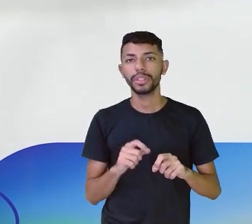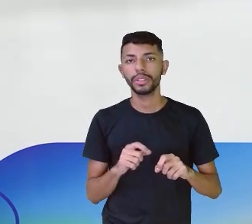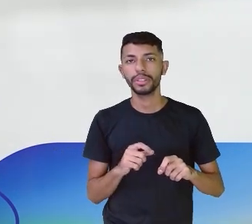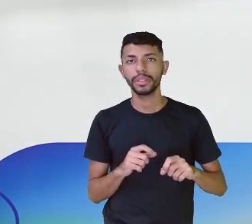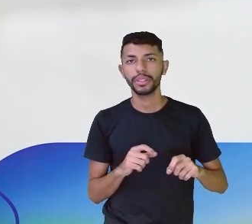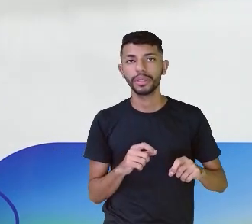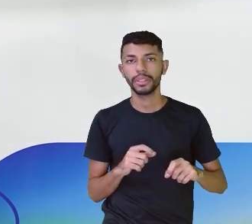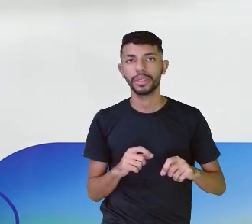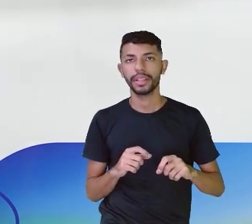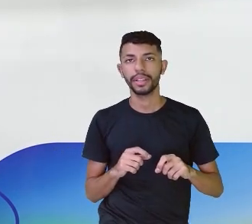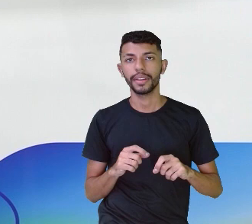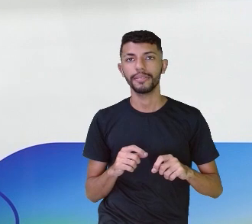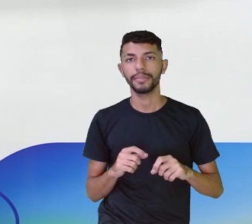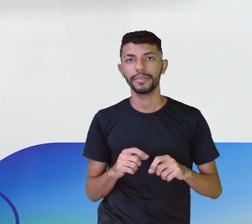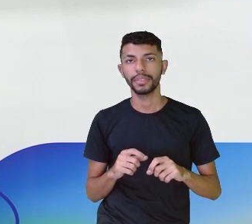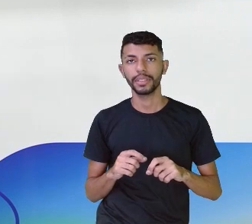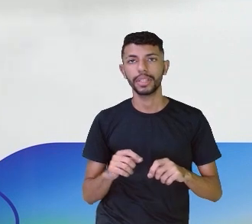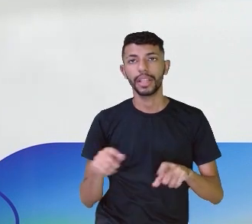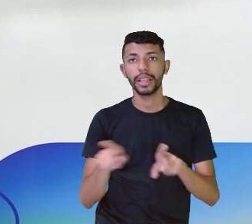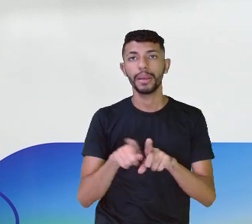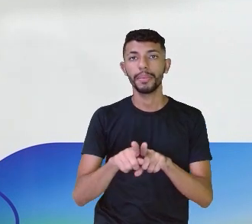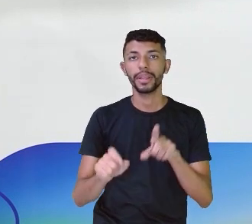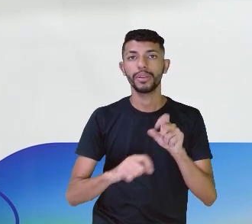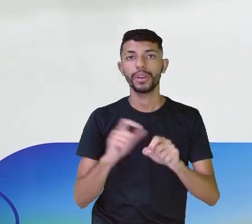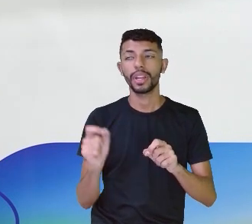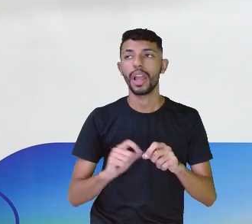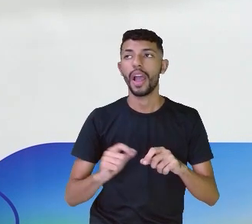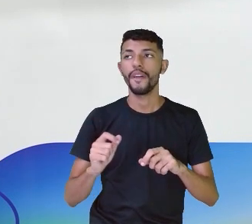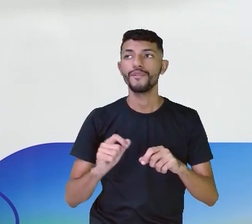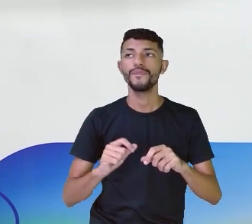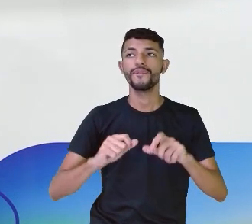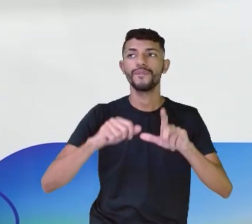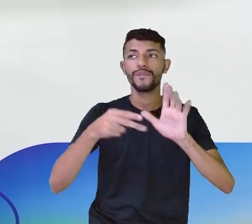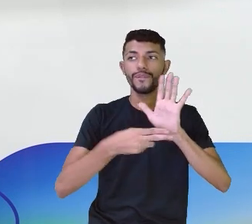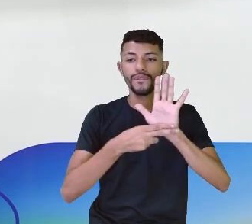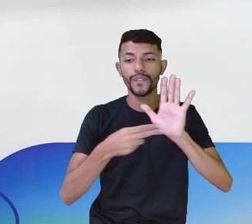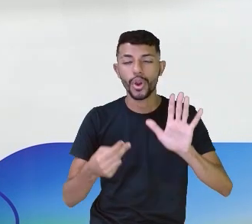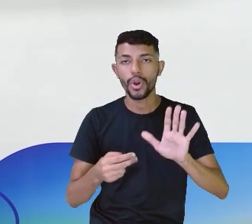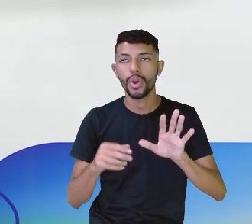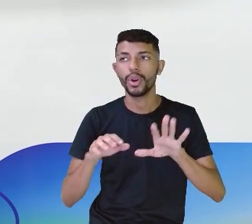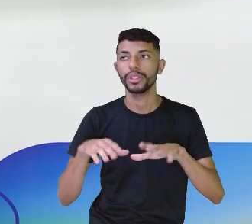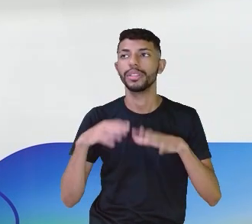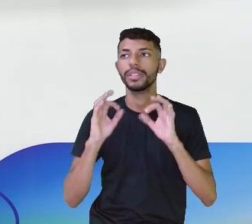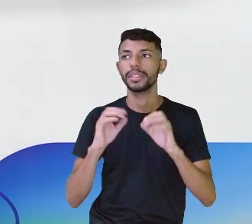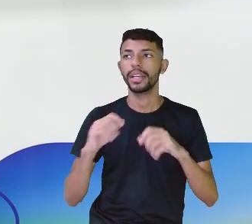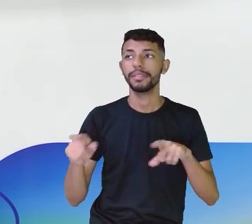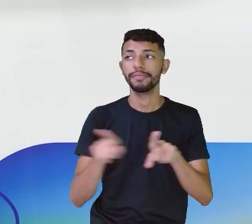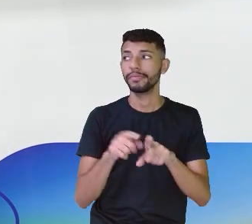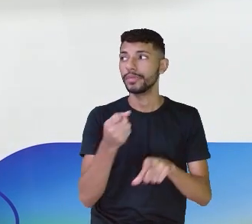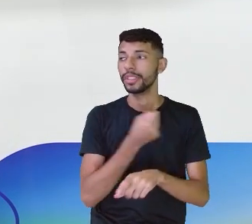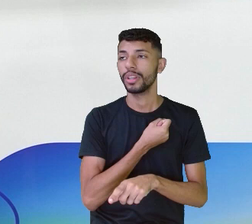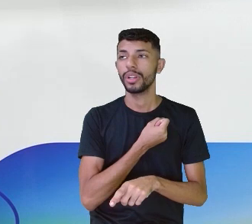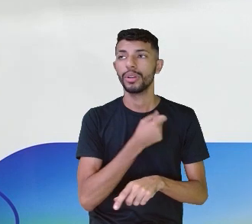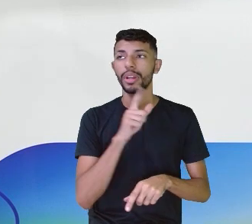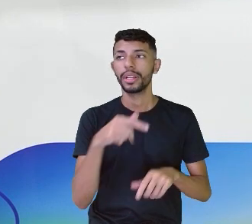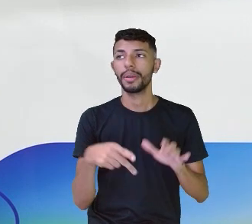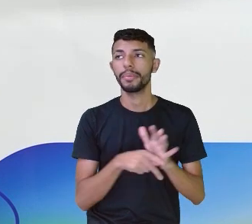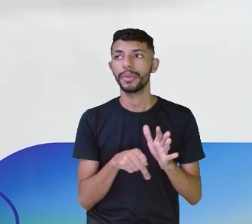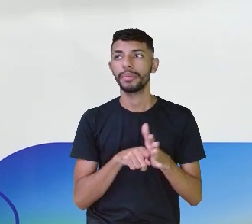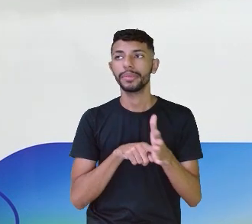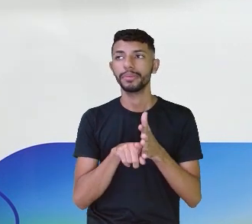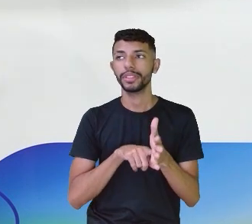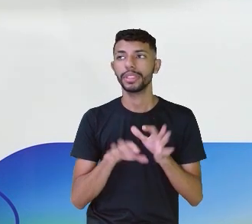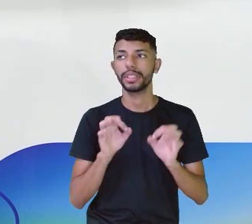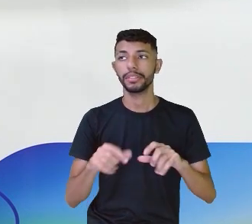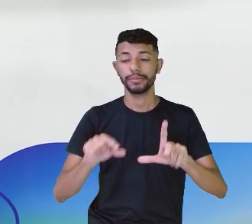A fonte, que é de onde veio, os números, que faz parte do levantamento que eu fiz a partir da minha pesquisa, e